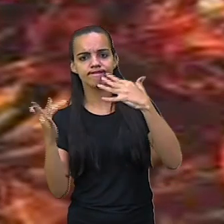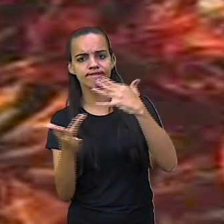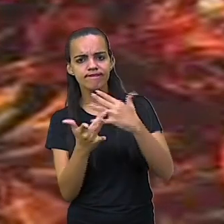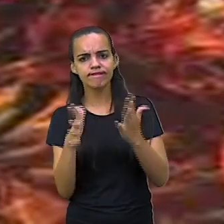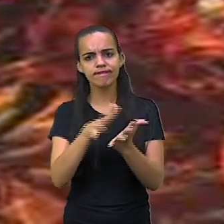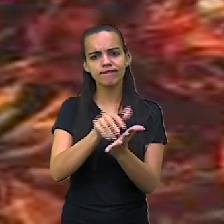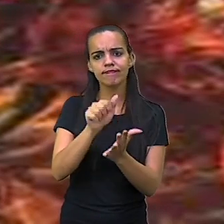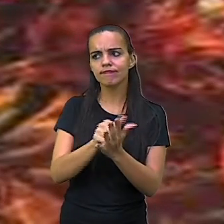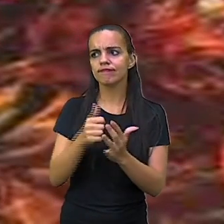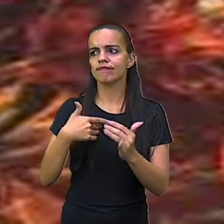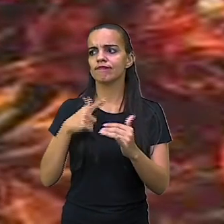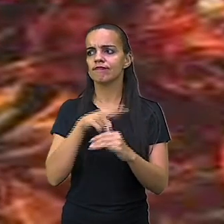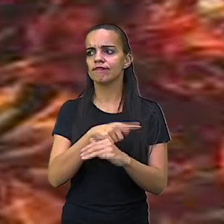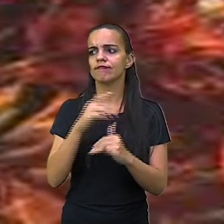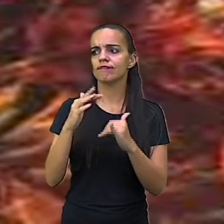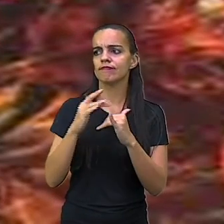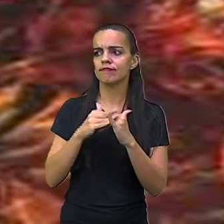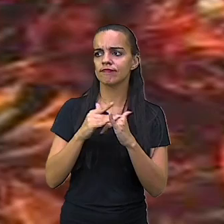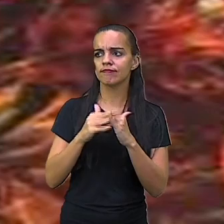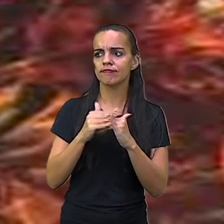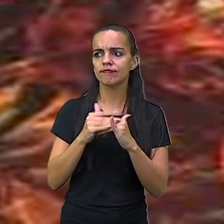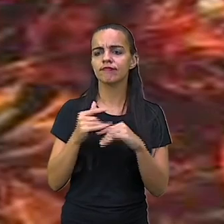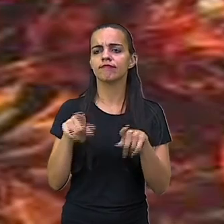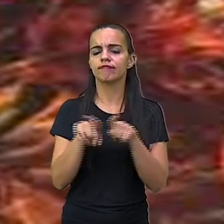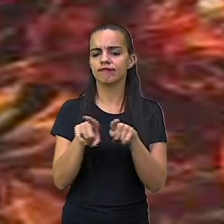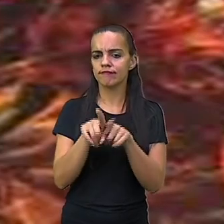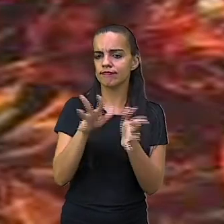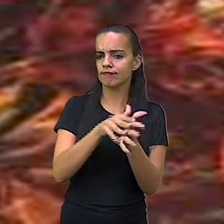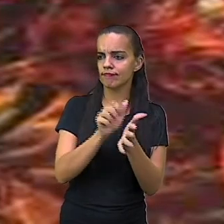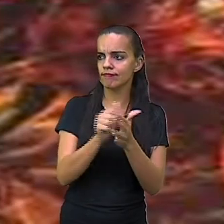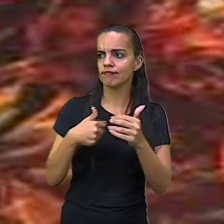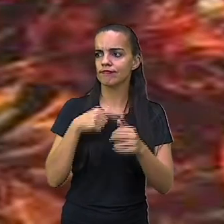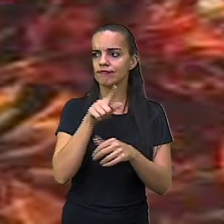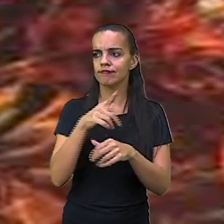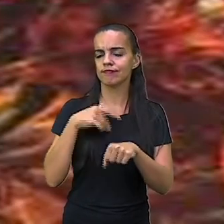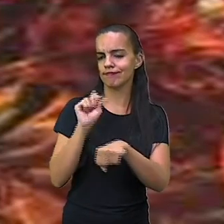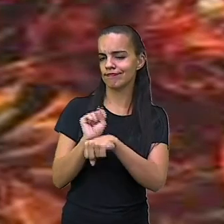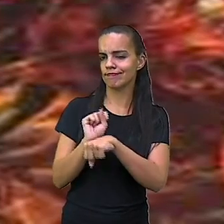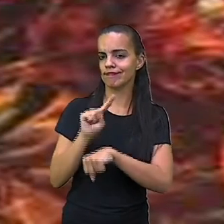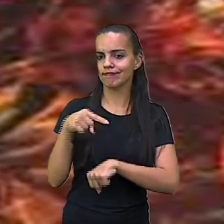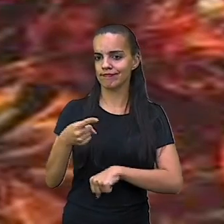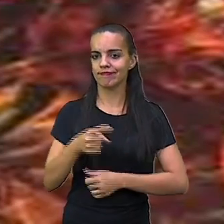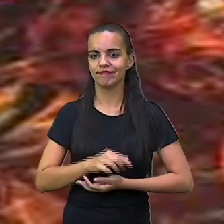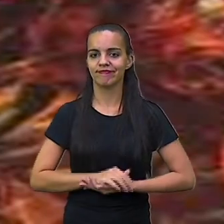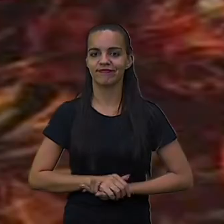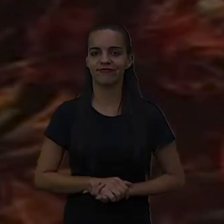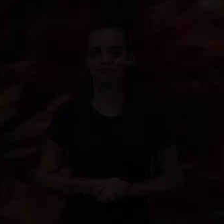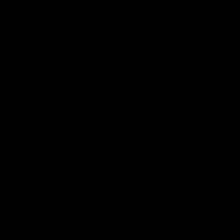sociais, deixe um like, se inscreva também no nosso canal do YouTube, SMED-GV. Aguardo vocês lá.